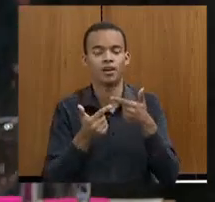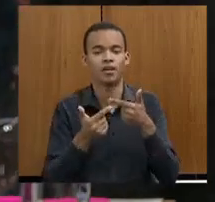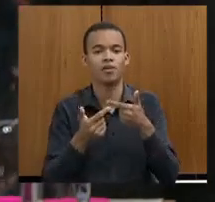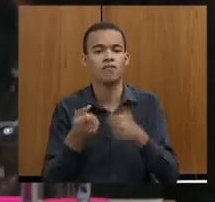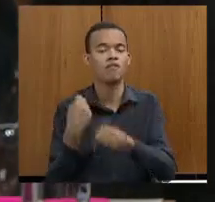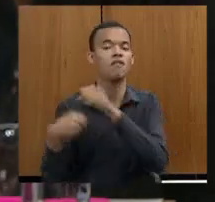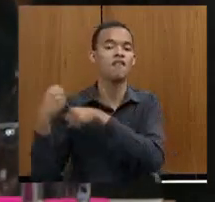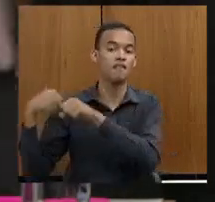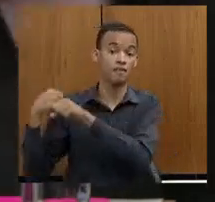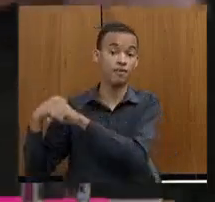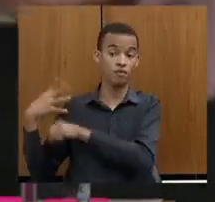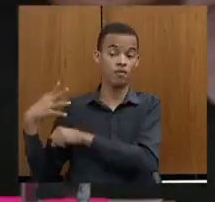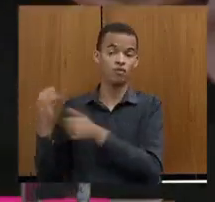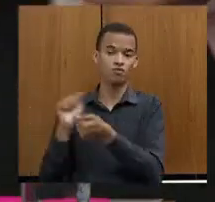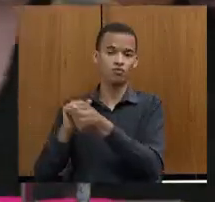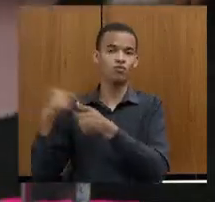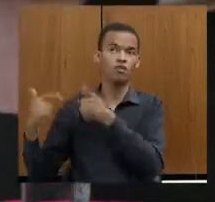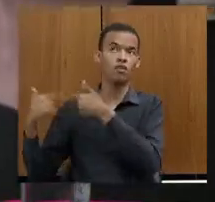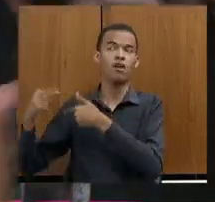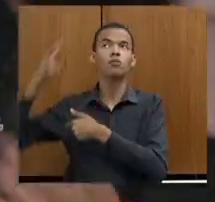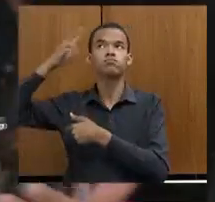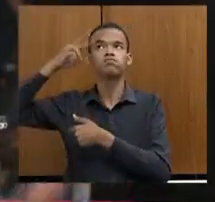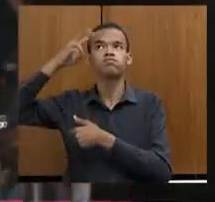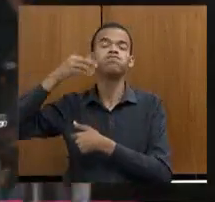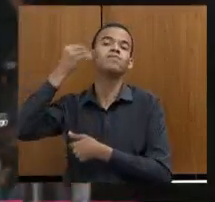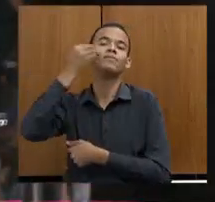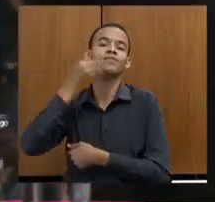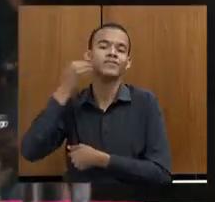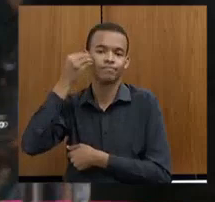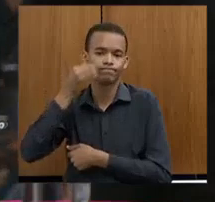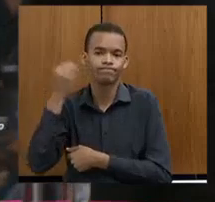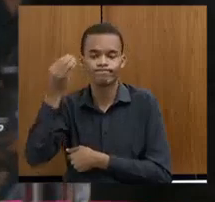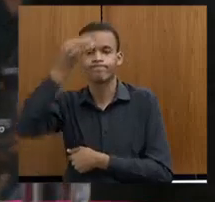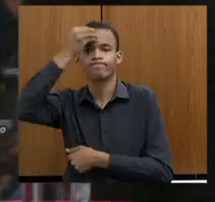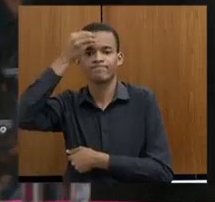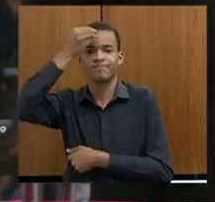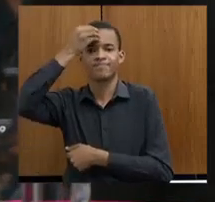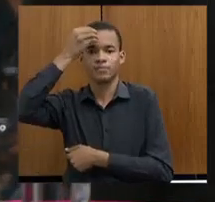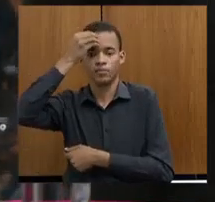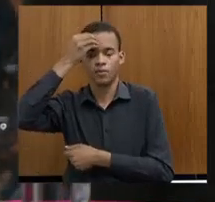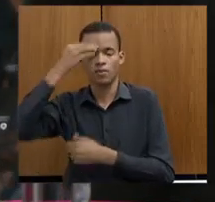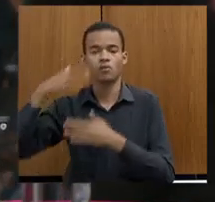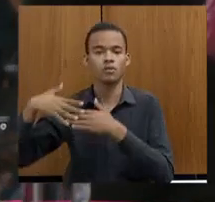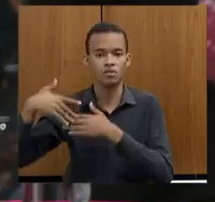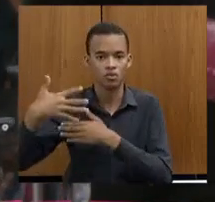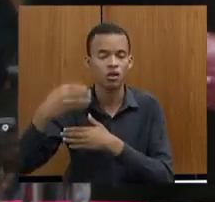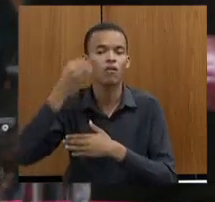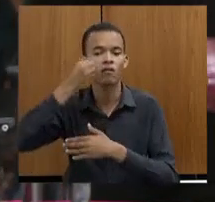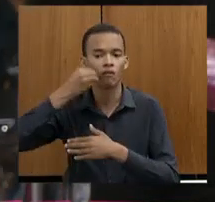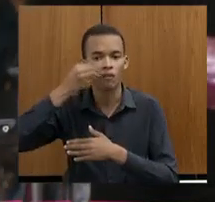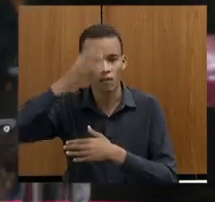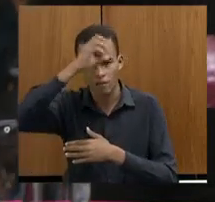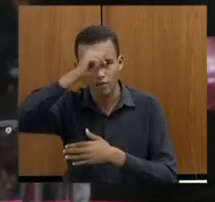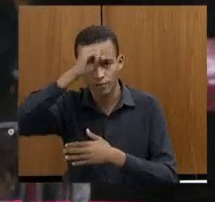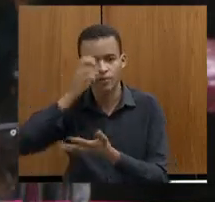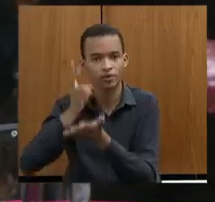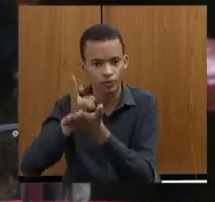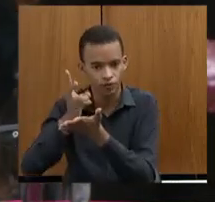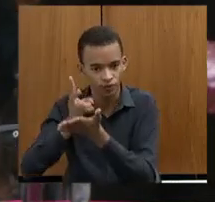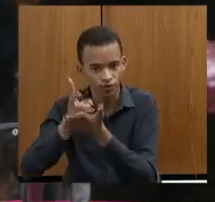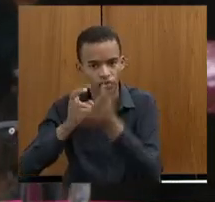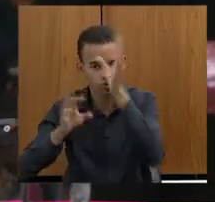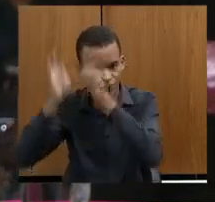e os próximos quatro anos obviamente também Teremos muito aprendizado mas o que nós temos mesmo desejo mesmo